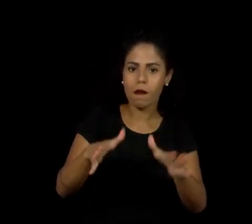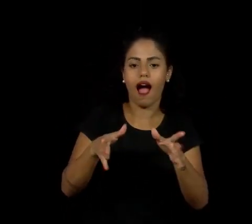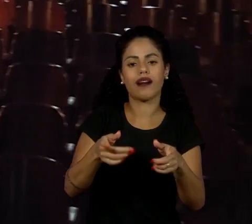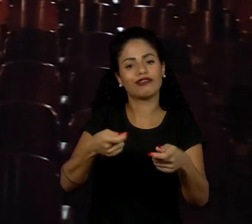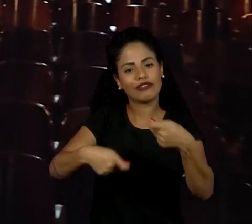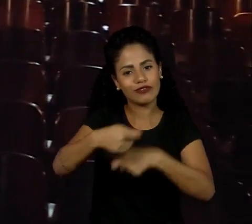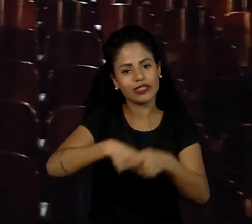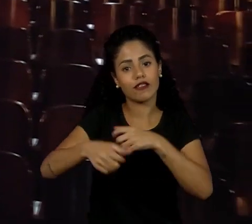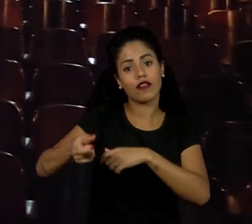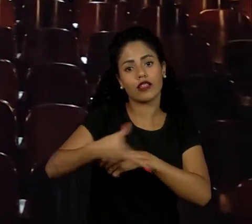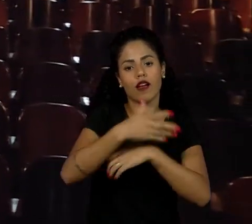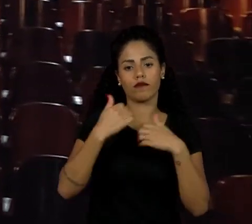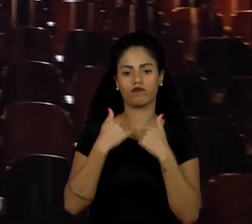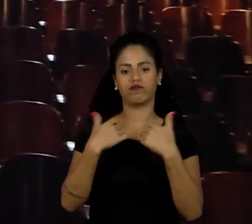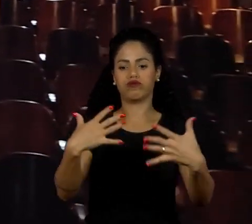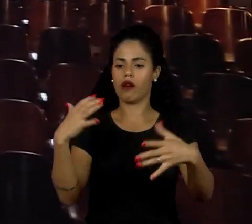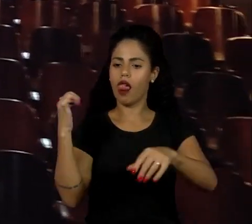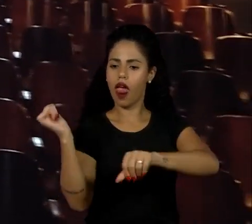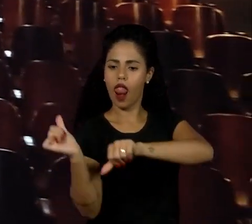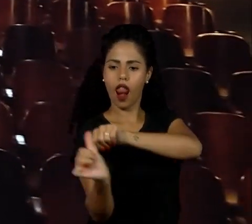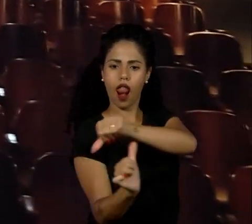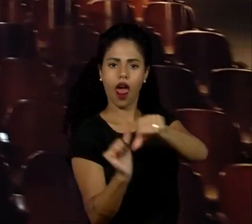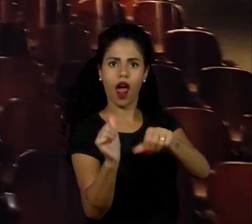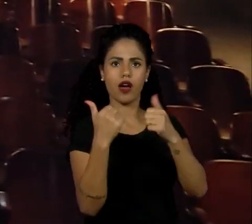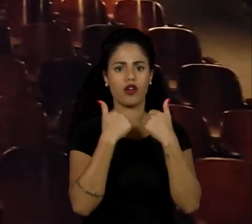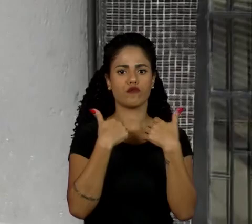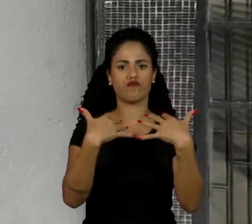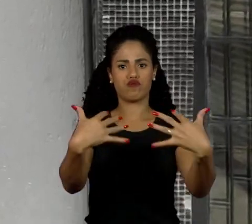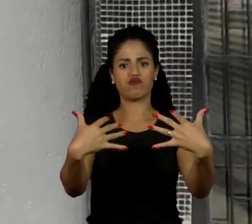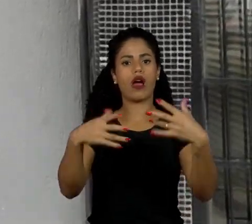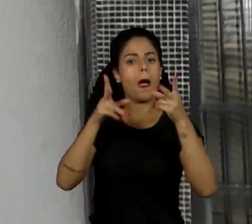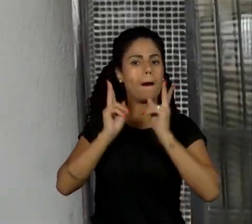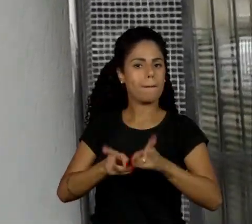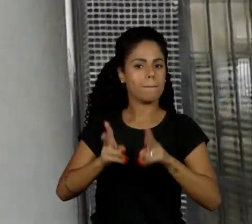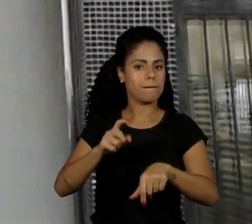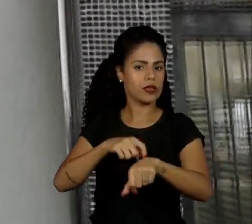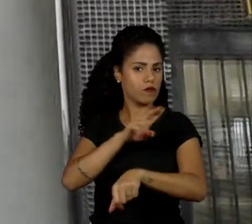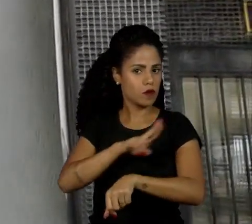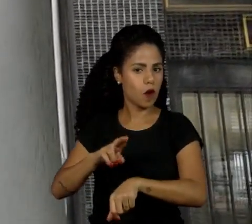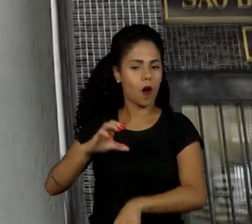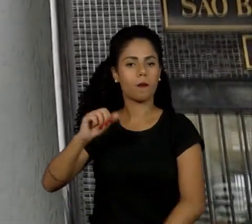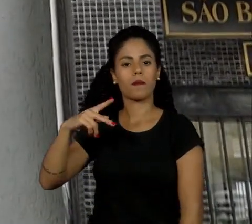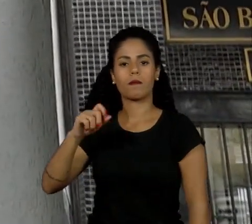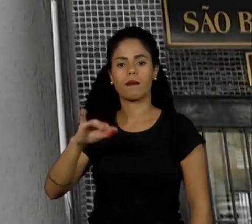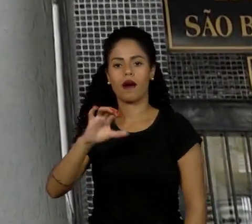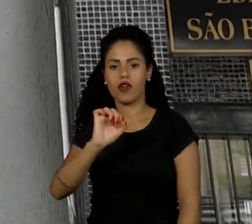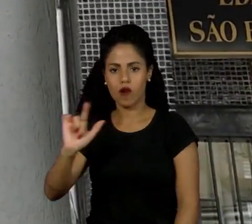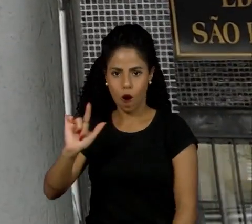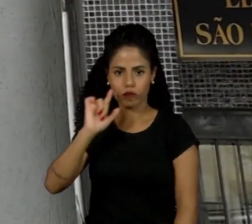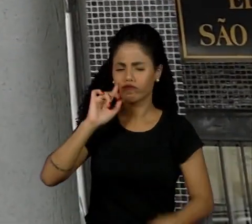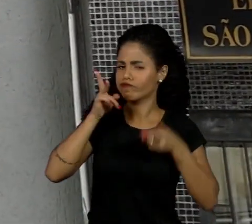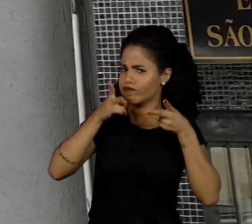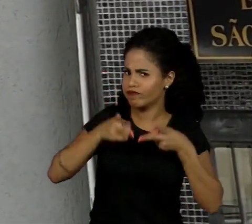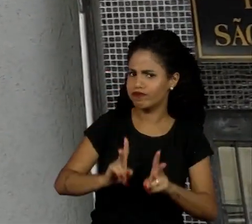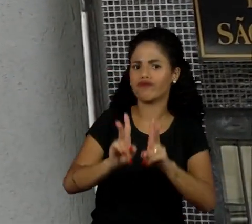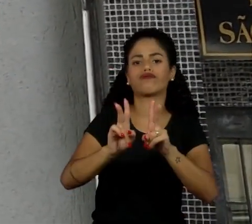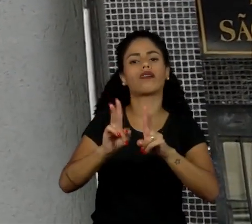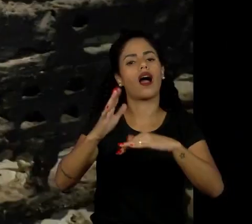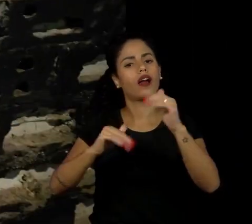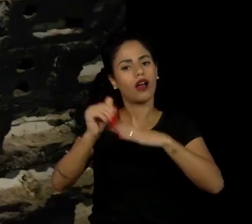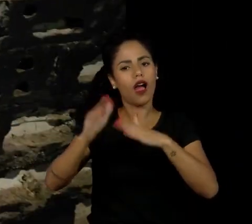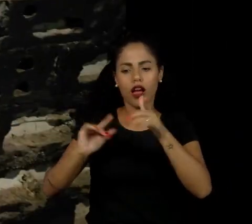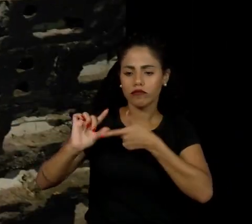administração, totalmente remodelado e com o nome de Paiol Cultural e preservando as suas históricas paredes